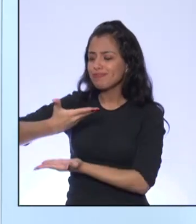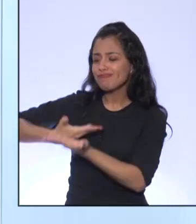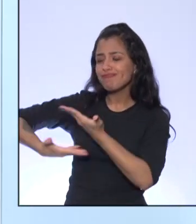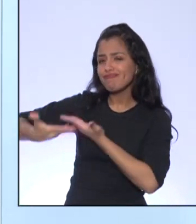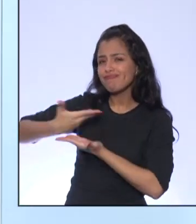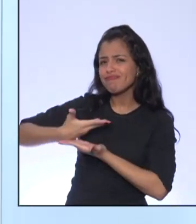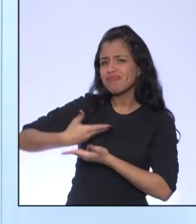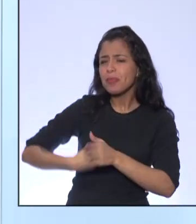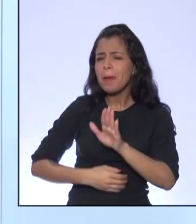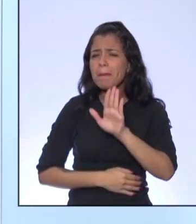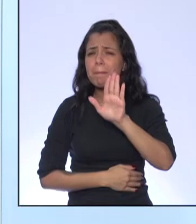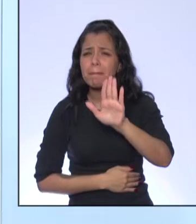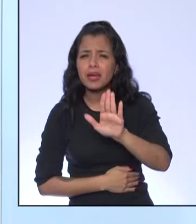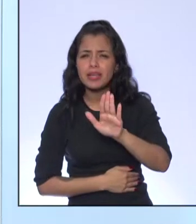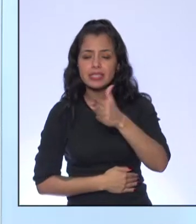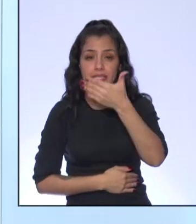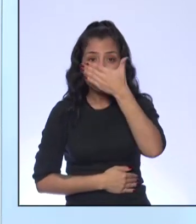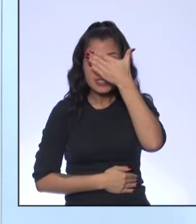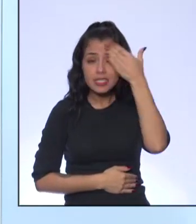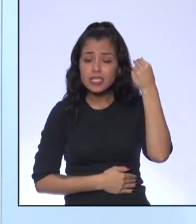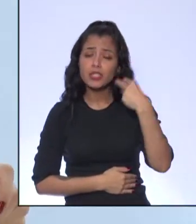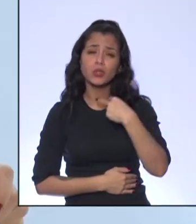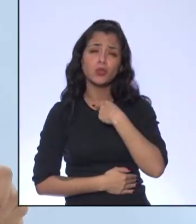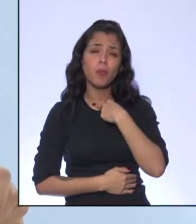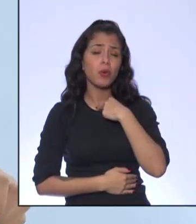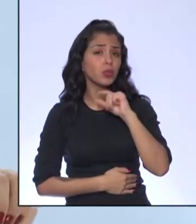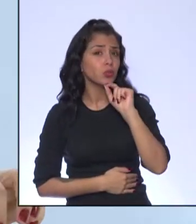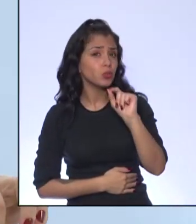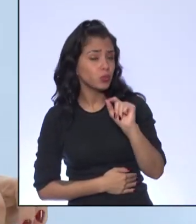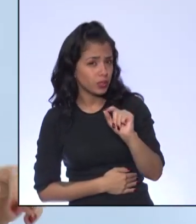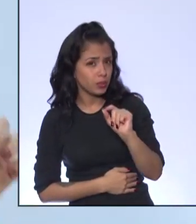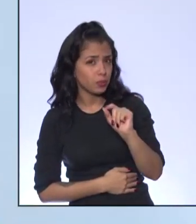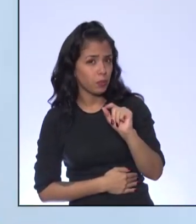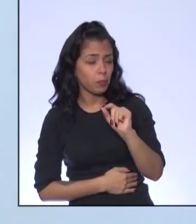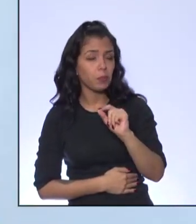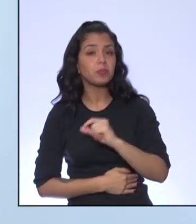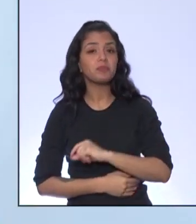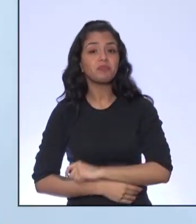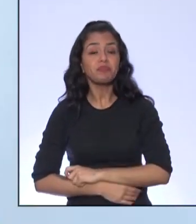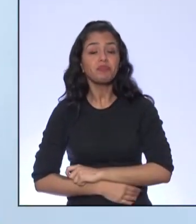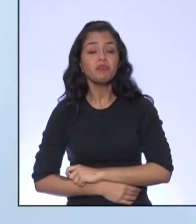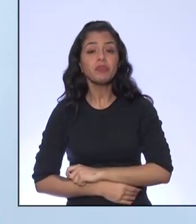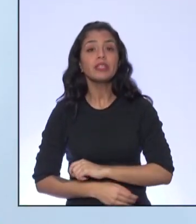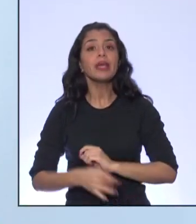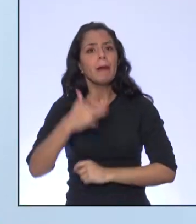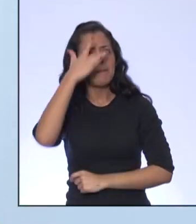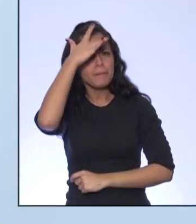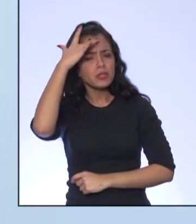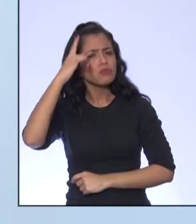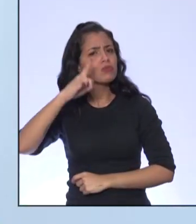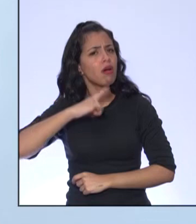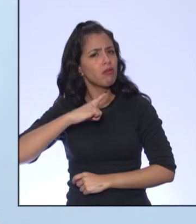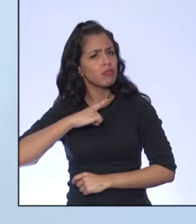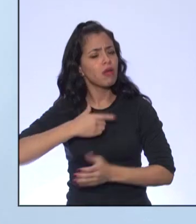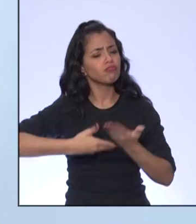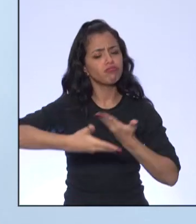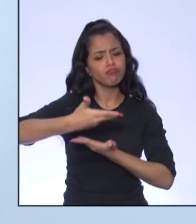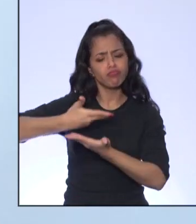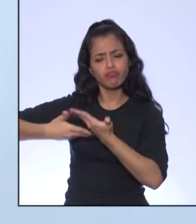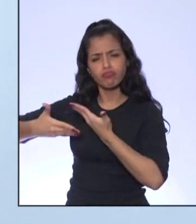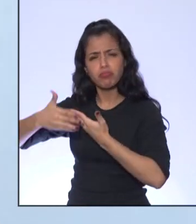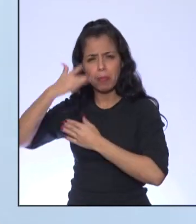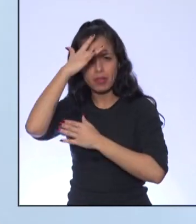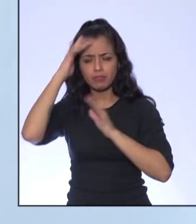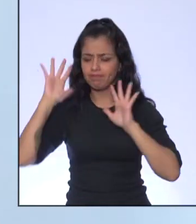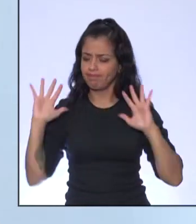Mas nós não podemos esquecer que, apesar de todas essas pessoas que nos cercam, dessas pessoas que estão ao nosso